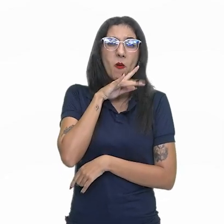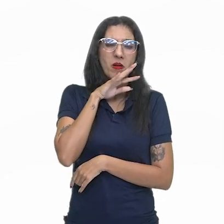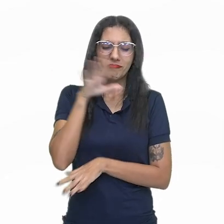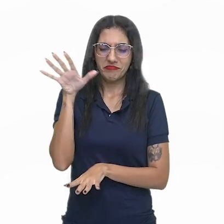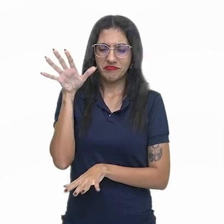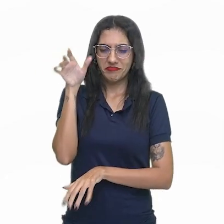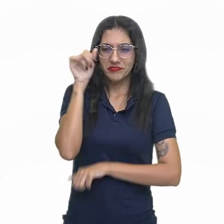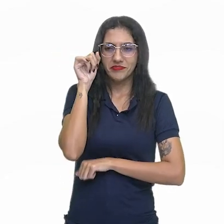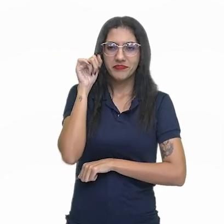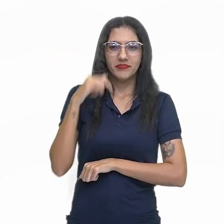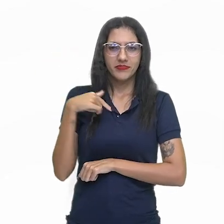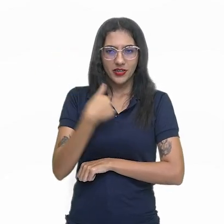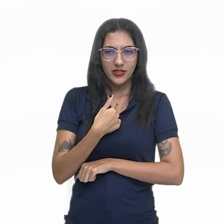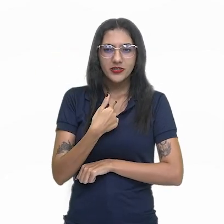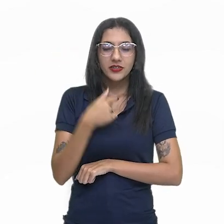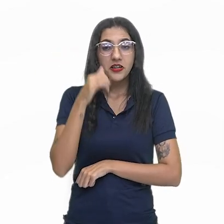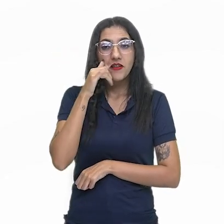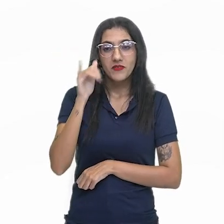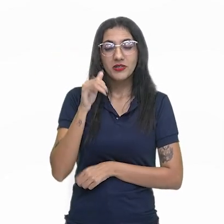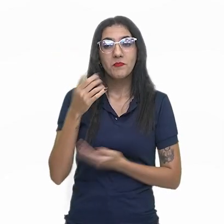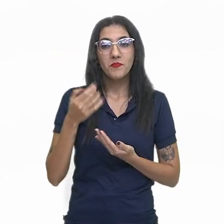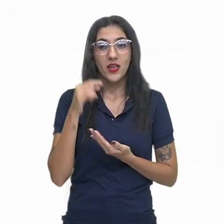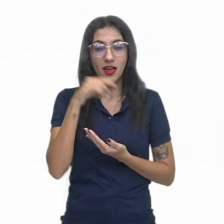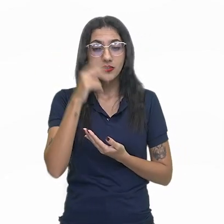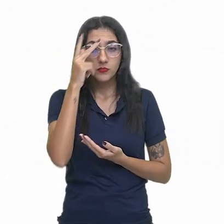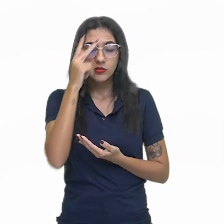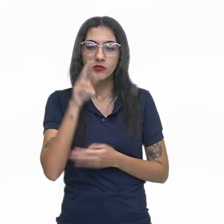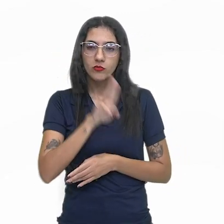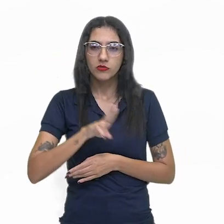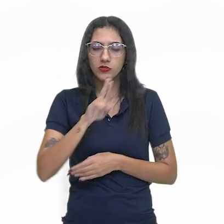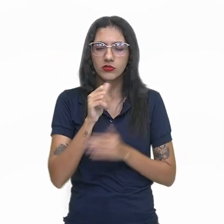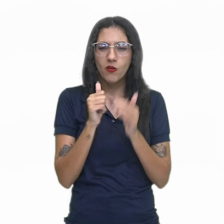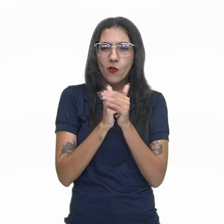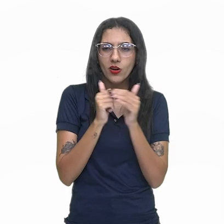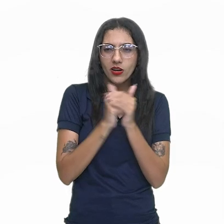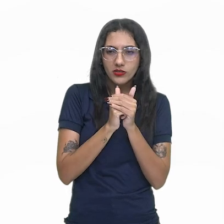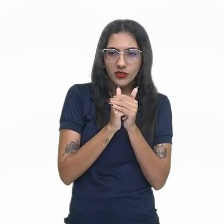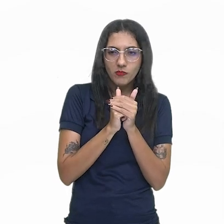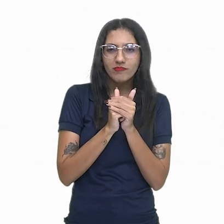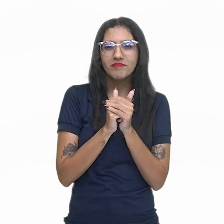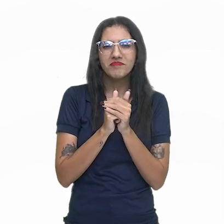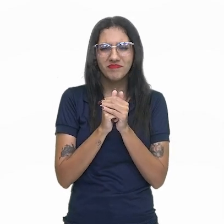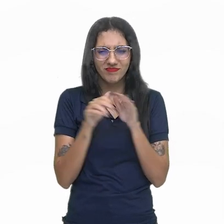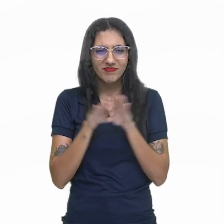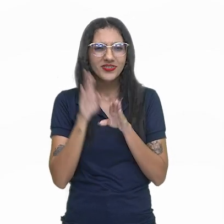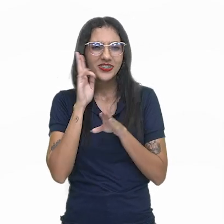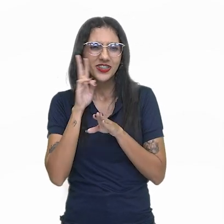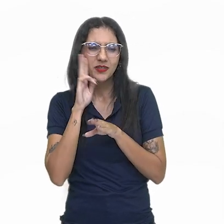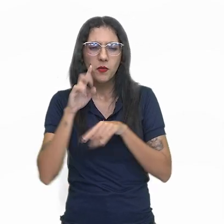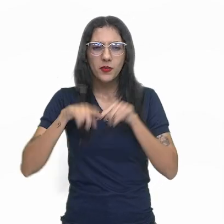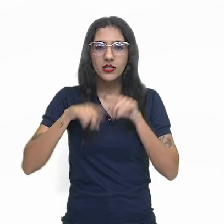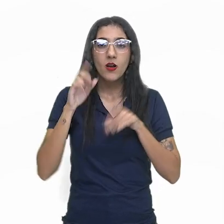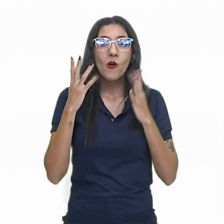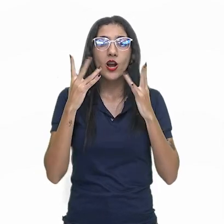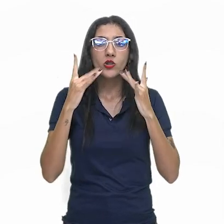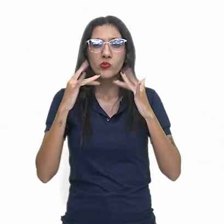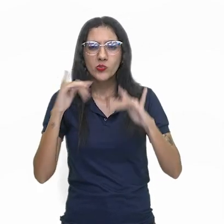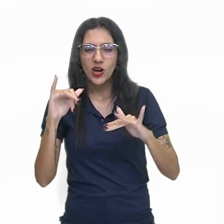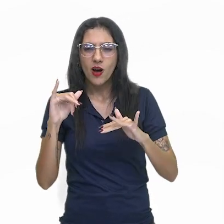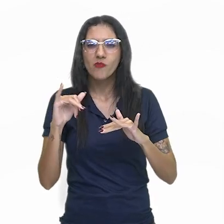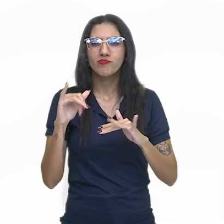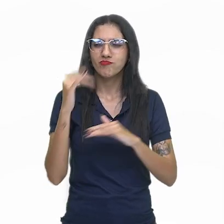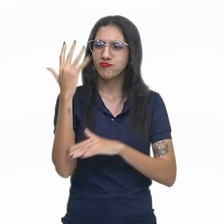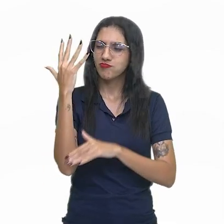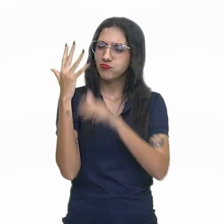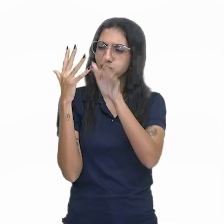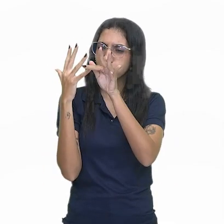de benzeção. O benzedor usa orações e, como eu falei, folhas especiais e ervas no